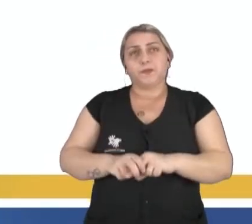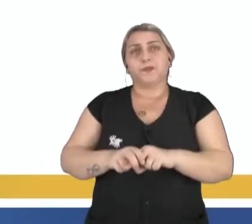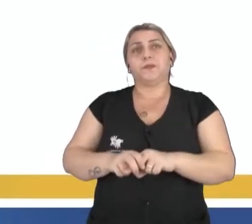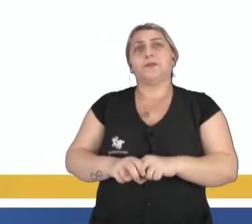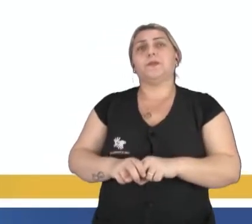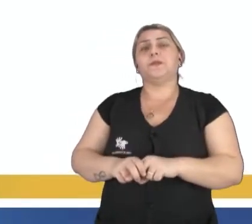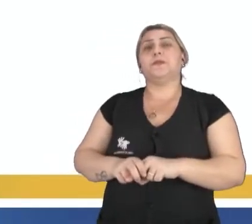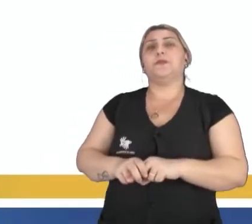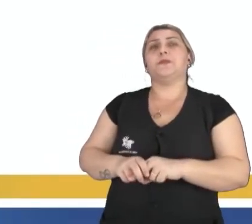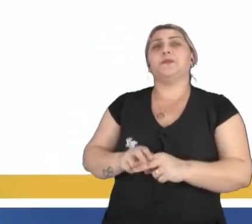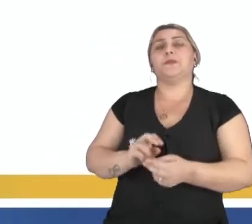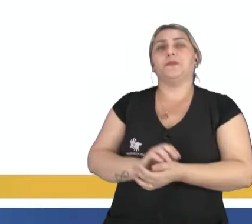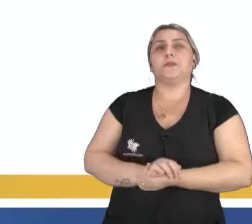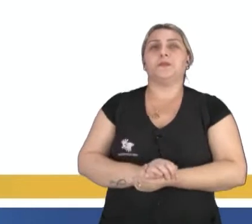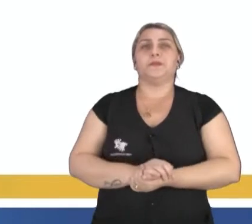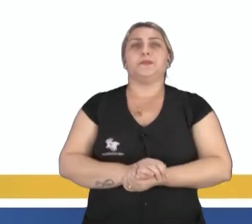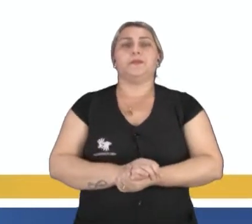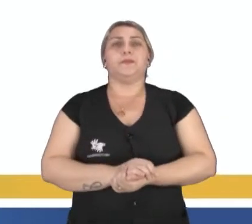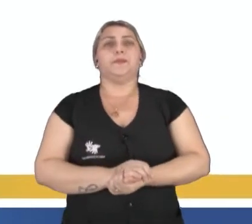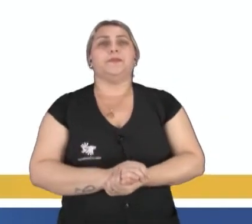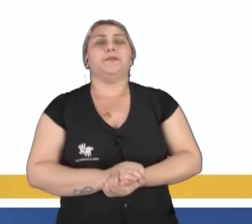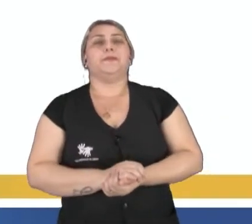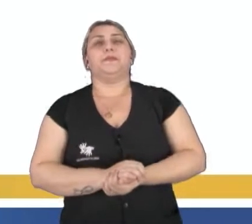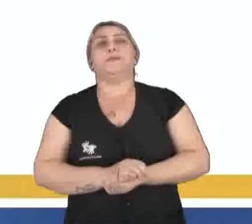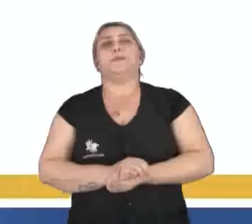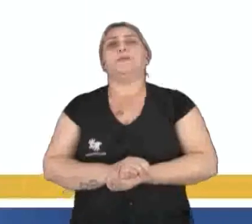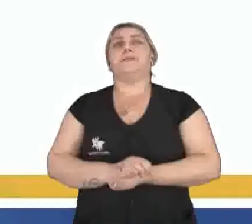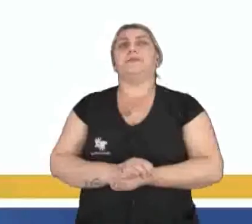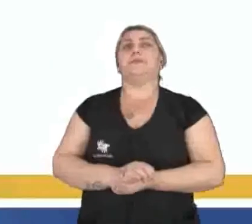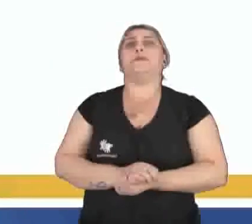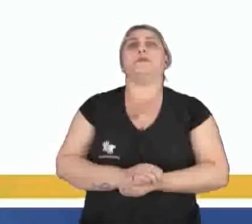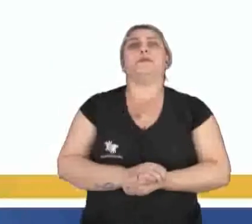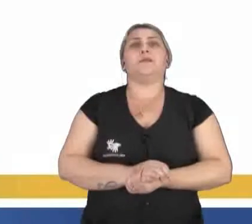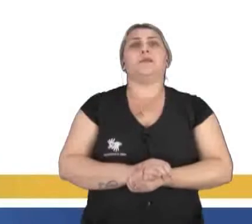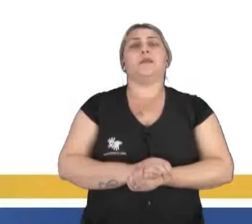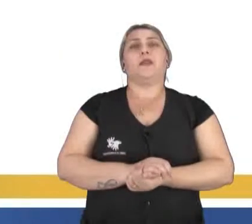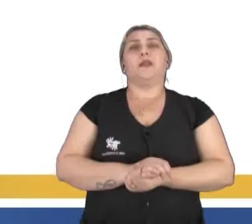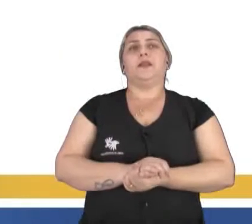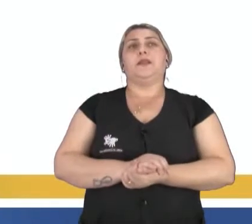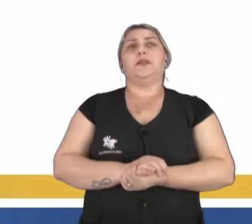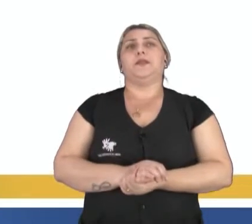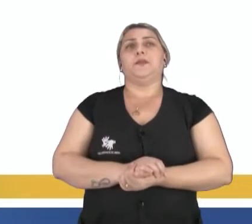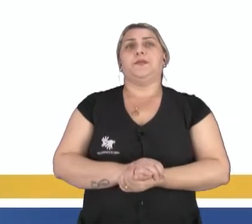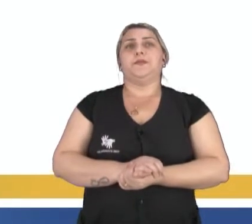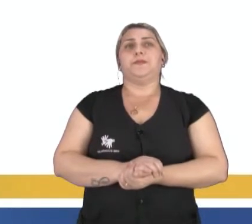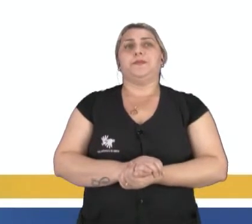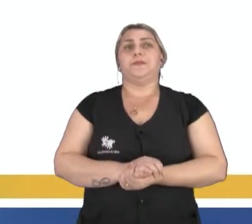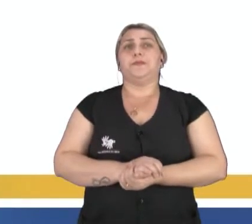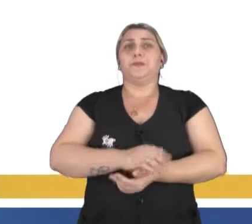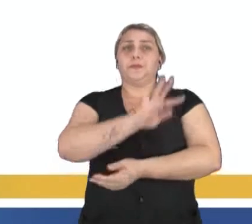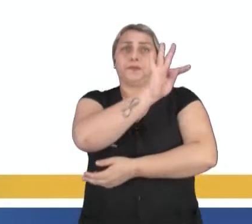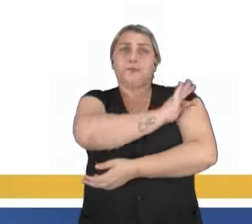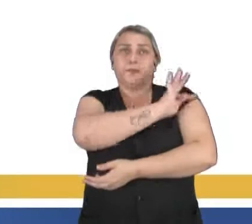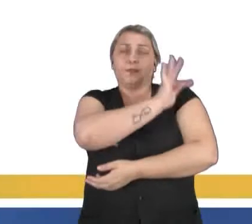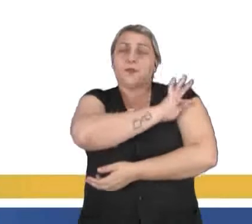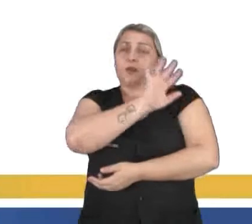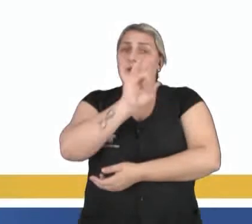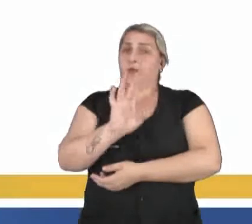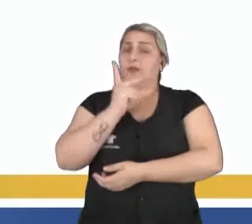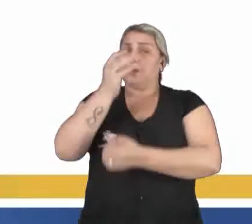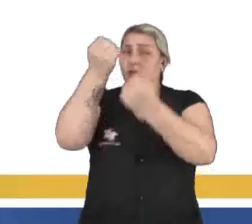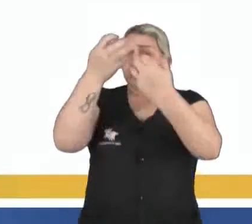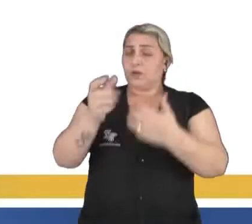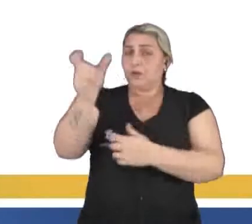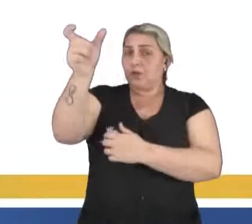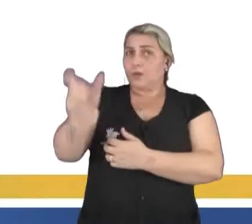do sujeito. Tá bom? Vamos seguir. E aqui nós temos o técnico só disse uma